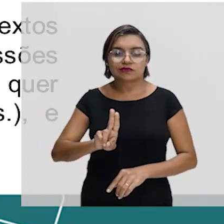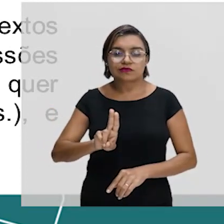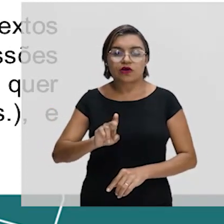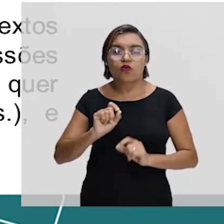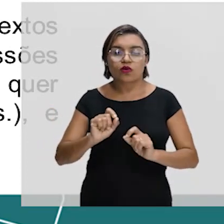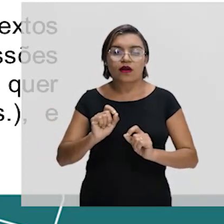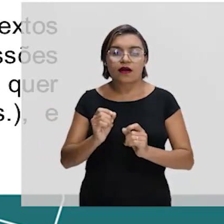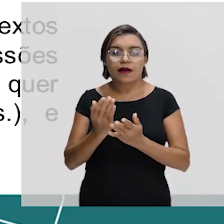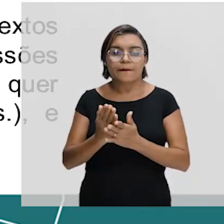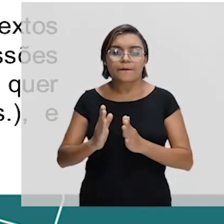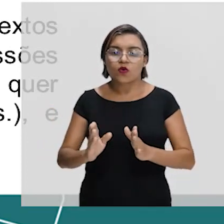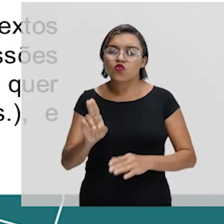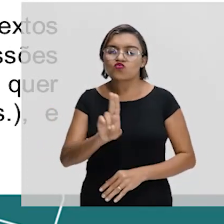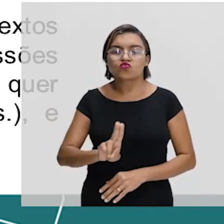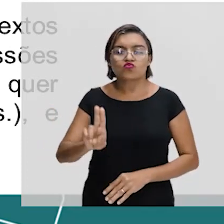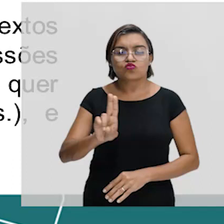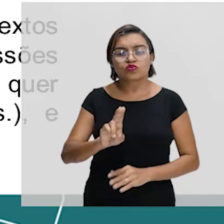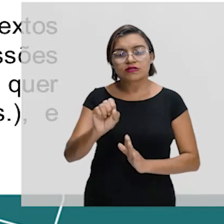século